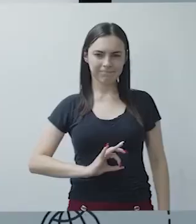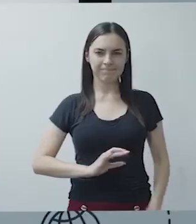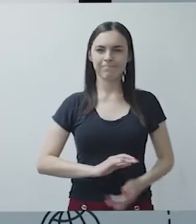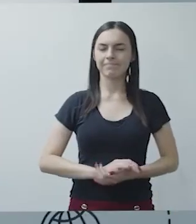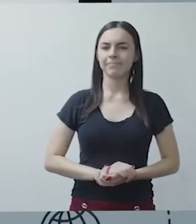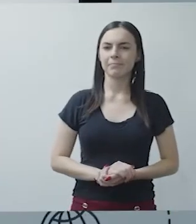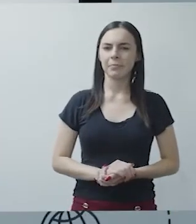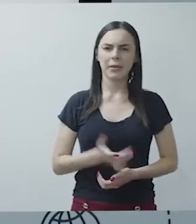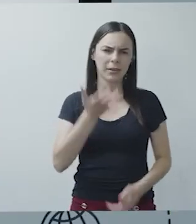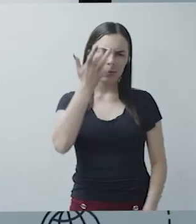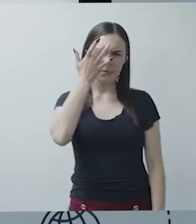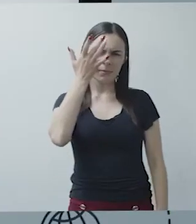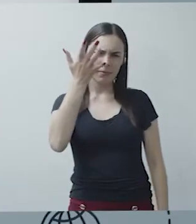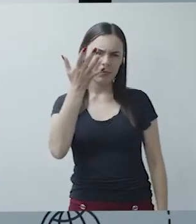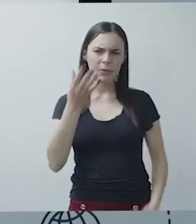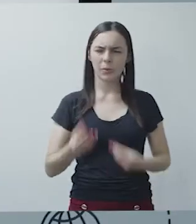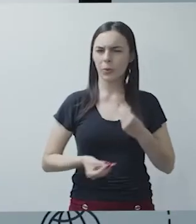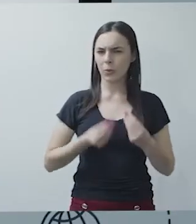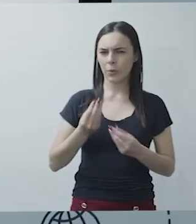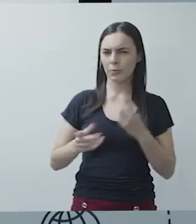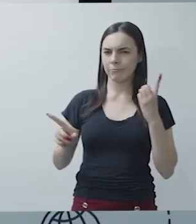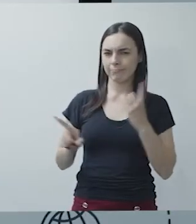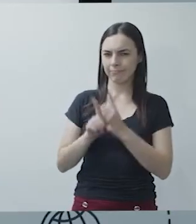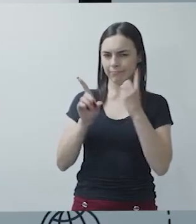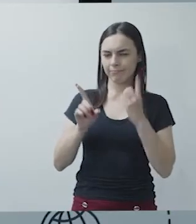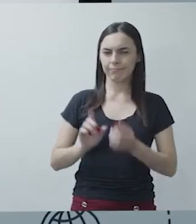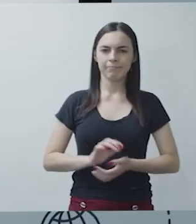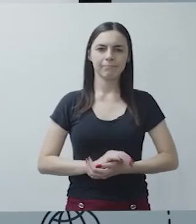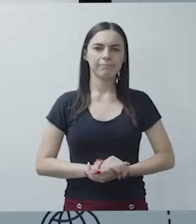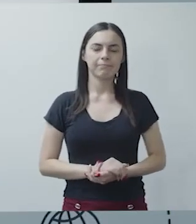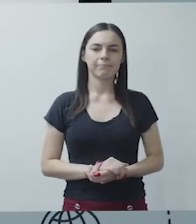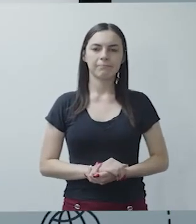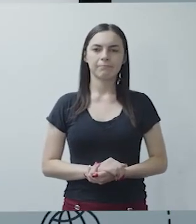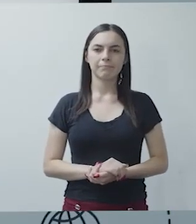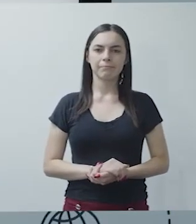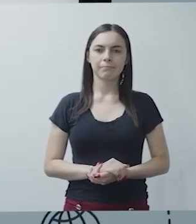tá? Para ficar mais fácil de achar esse relógio.